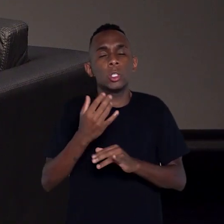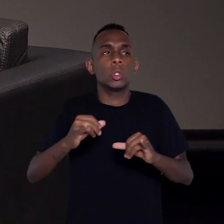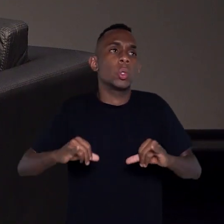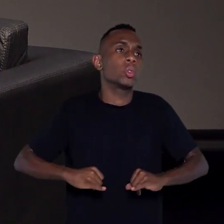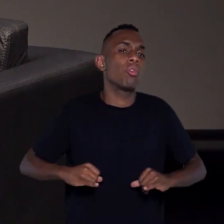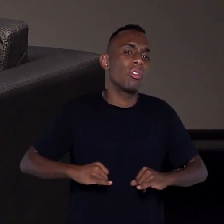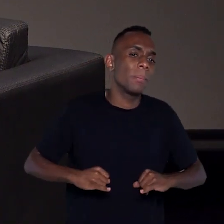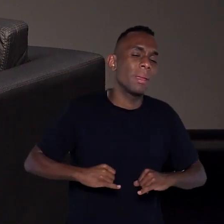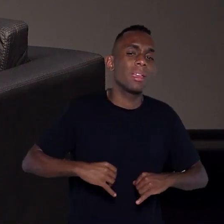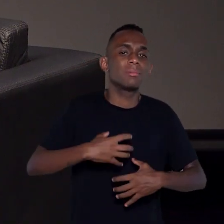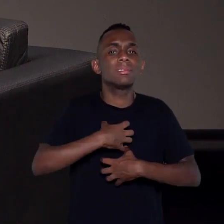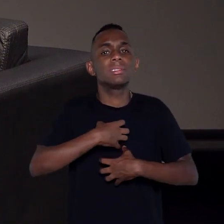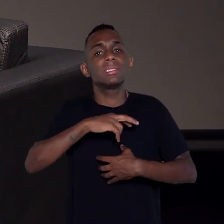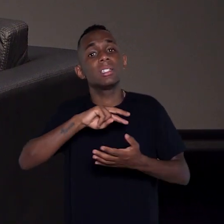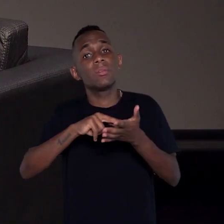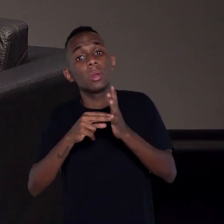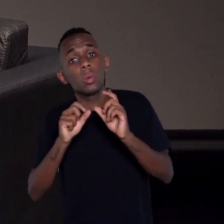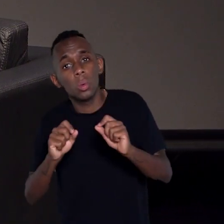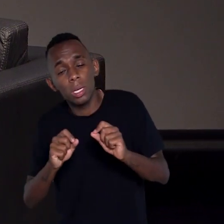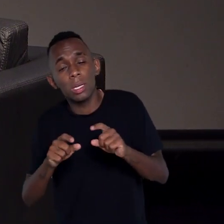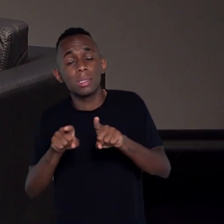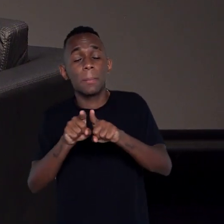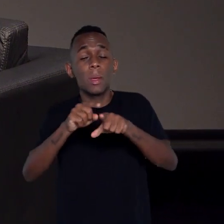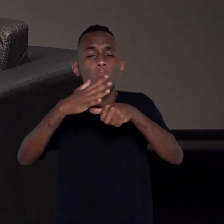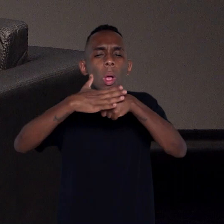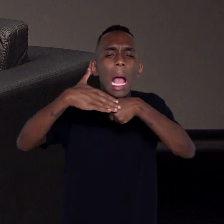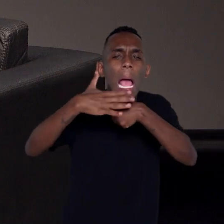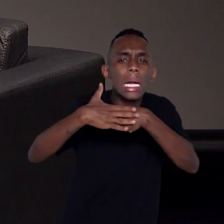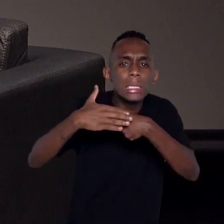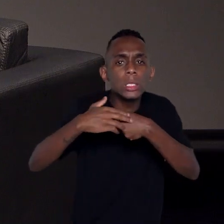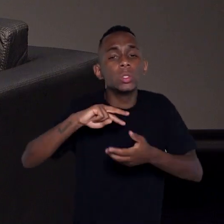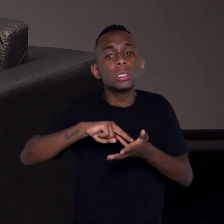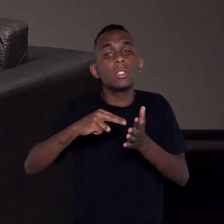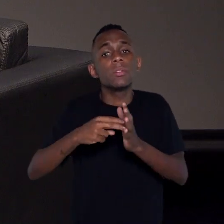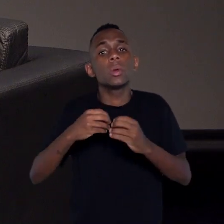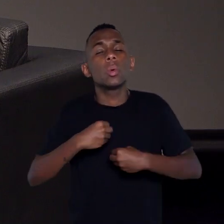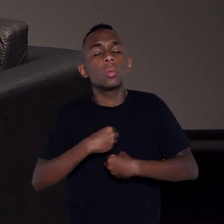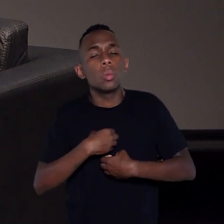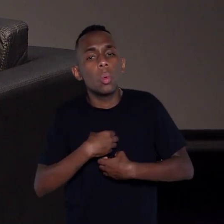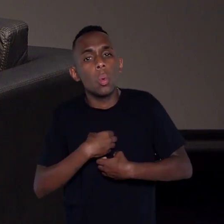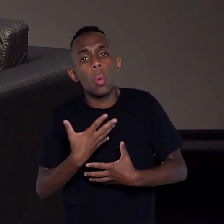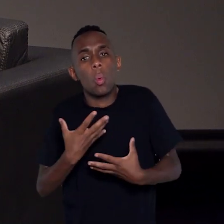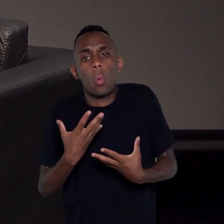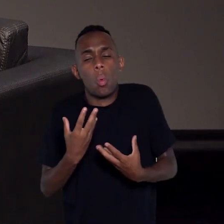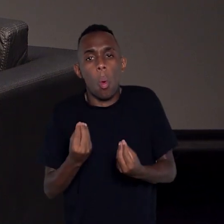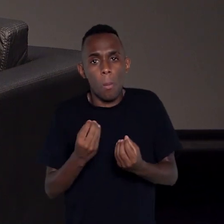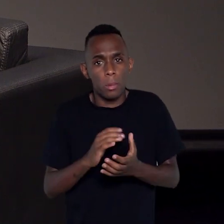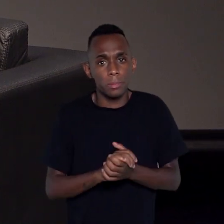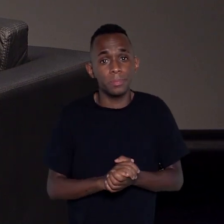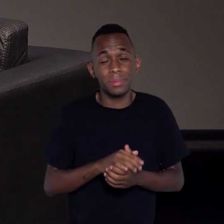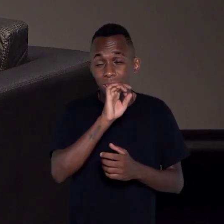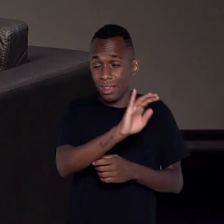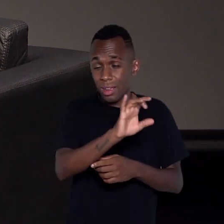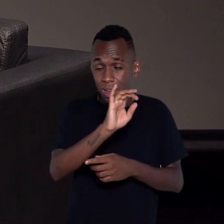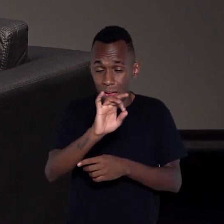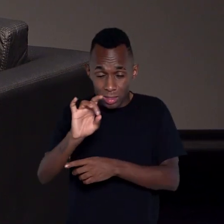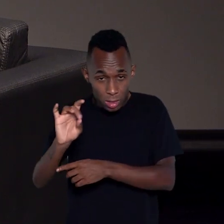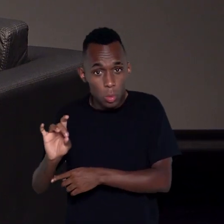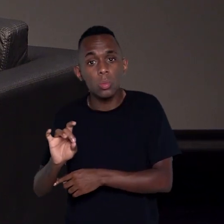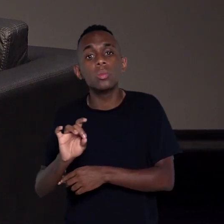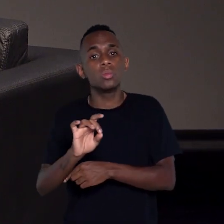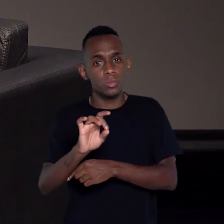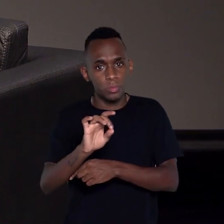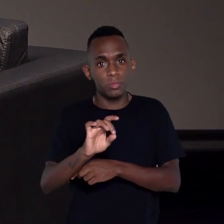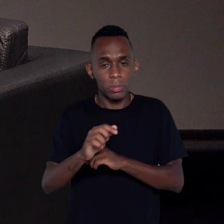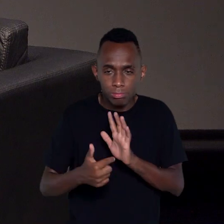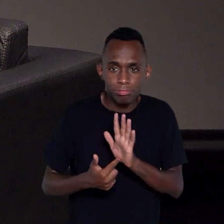O que é o sofrimento, o que é o afeto, né? O que seria a solidariedade. Cada uma a sua forma, mesmo assim a